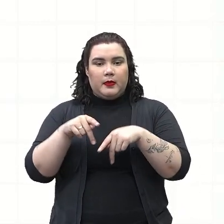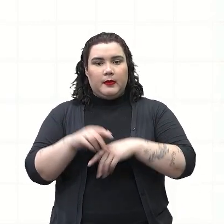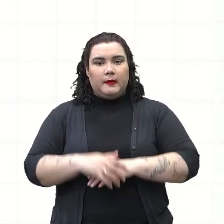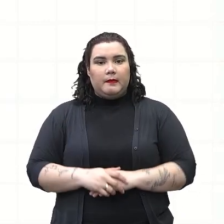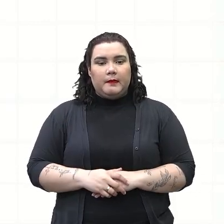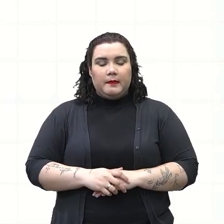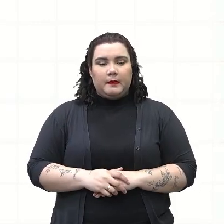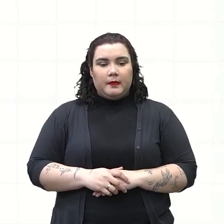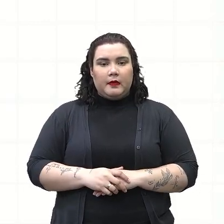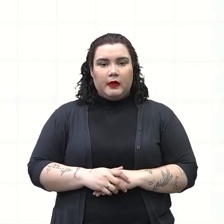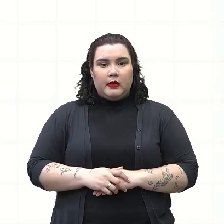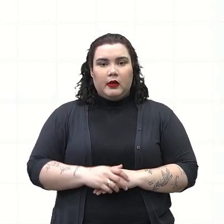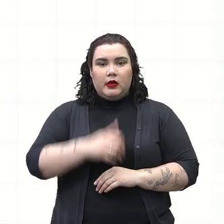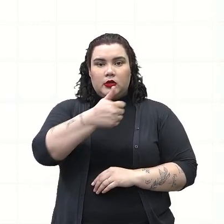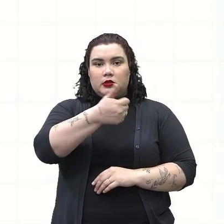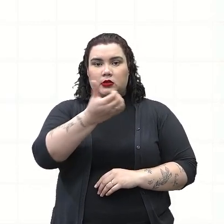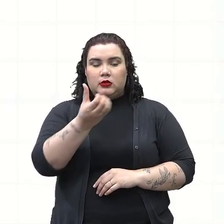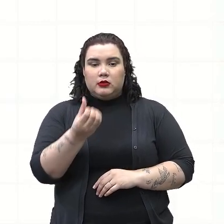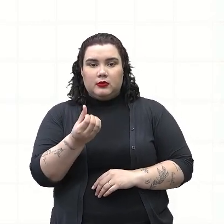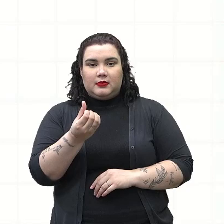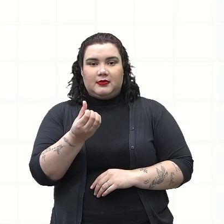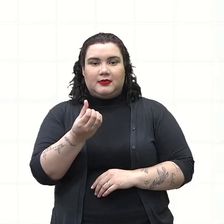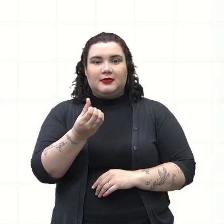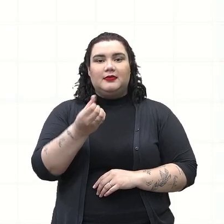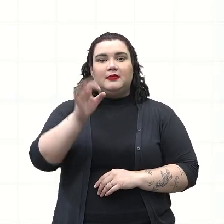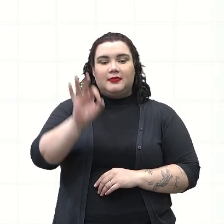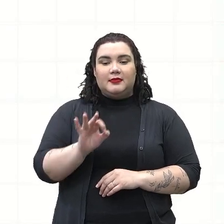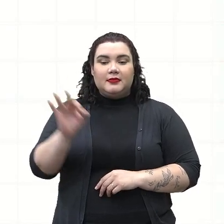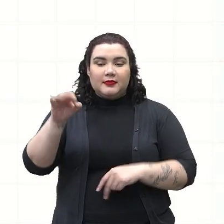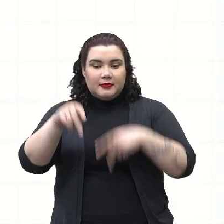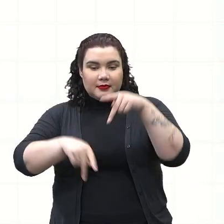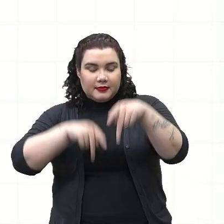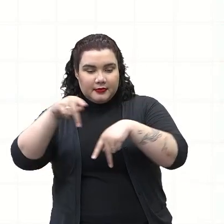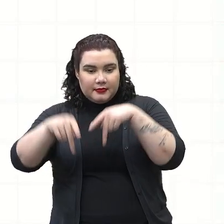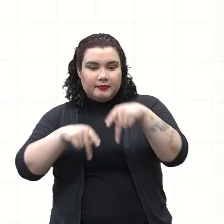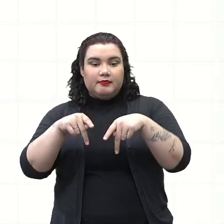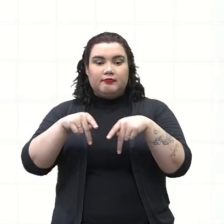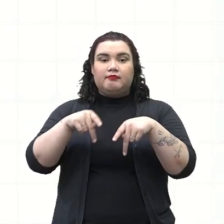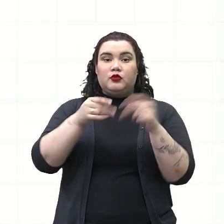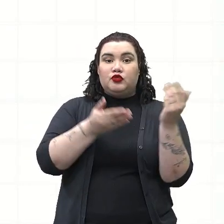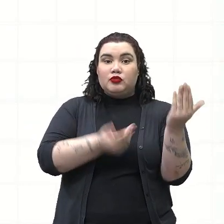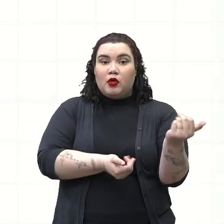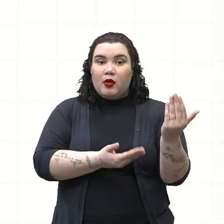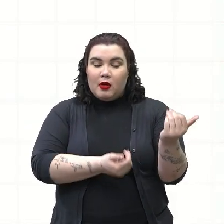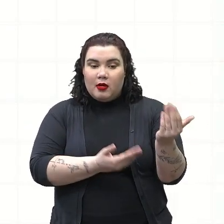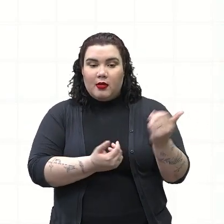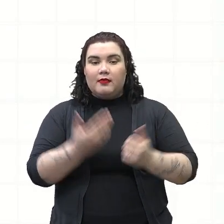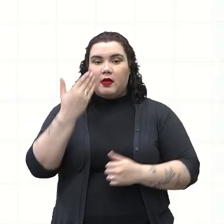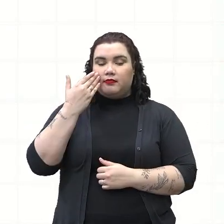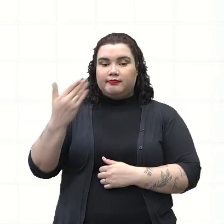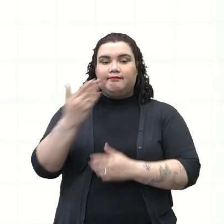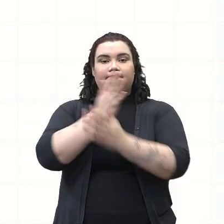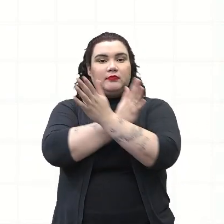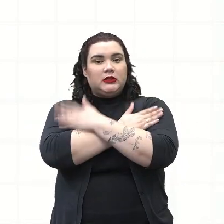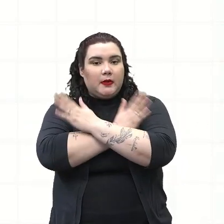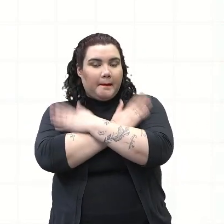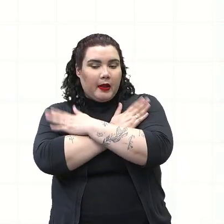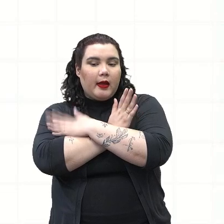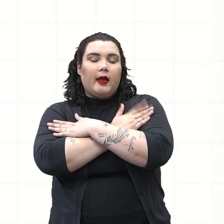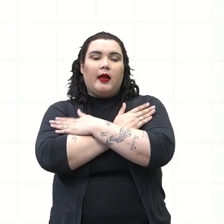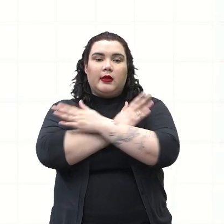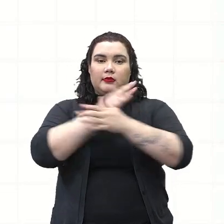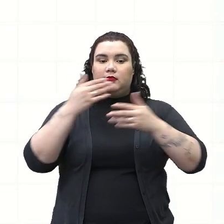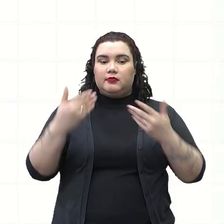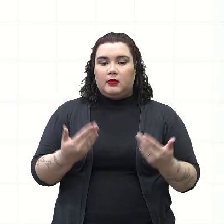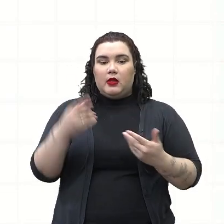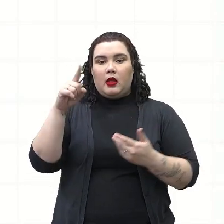né? 16% da população jovem está desempregada, né? Então isso